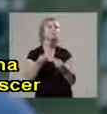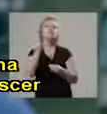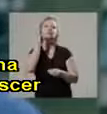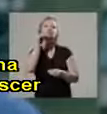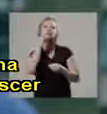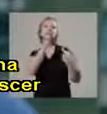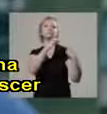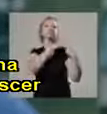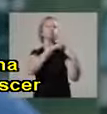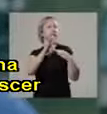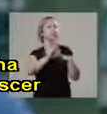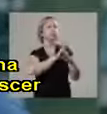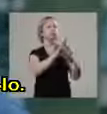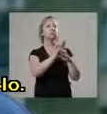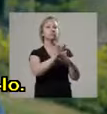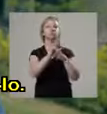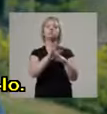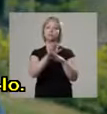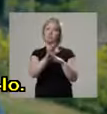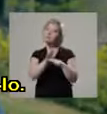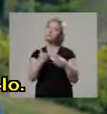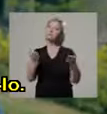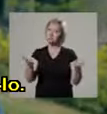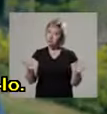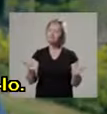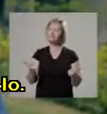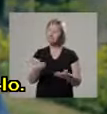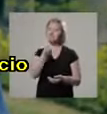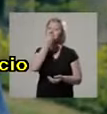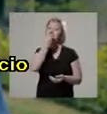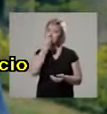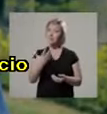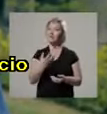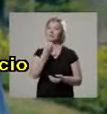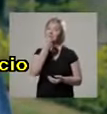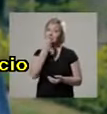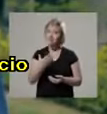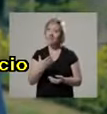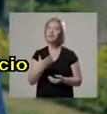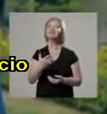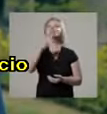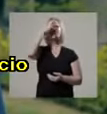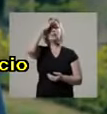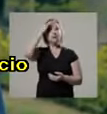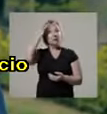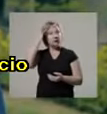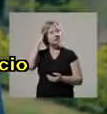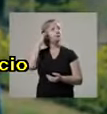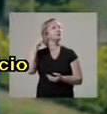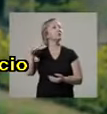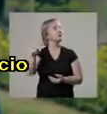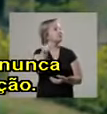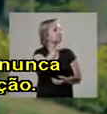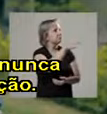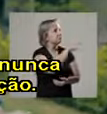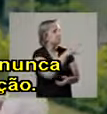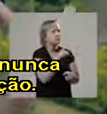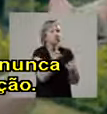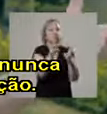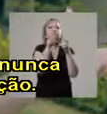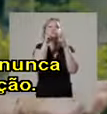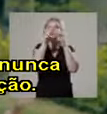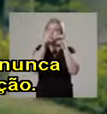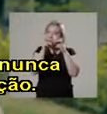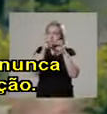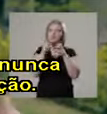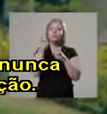marcar a estação lá na frente que ele ia descer e lá ter alguém também para apanhá-lo e tal. Quer dizer, um benefício desse que atingiu